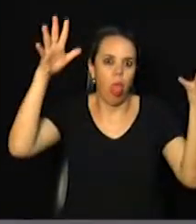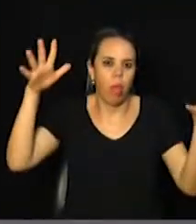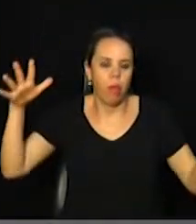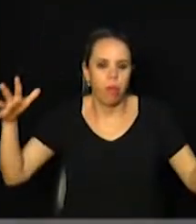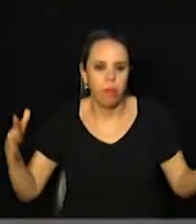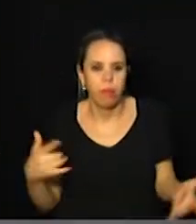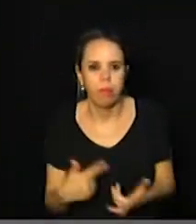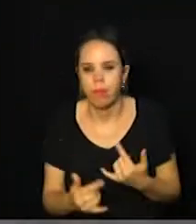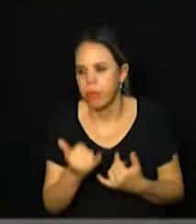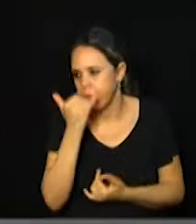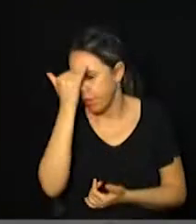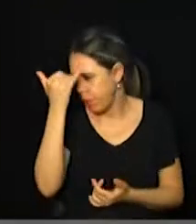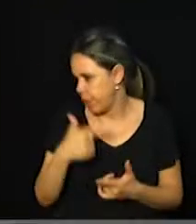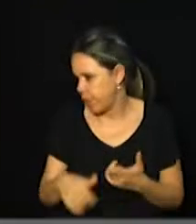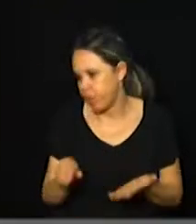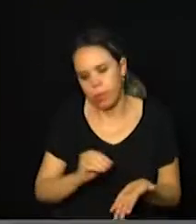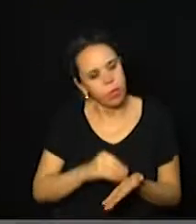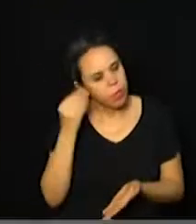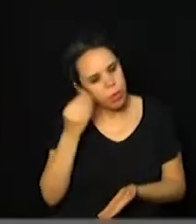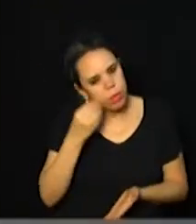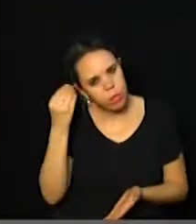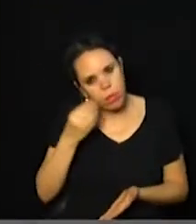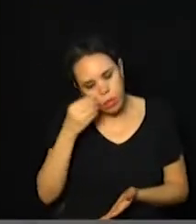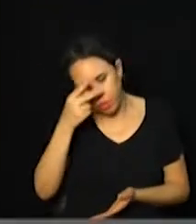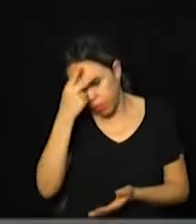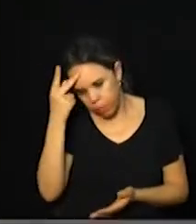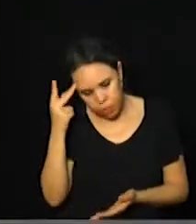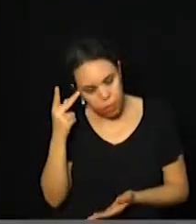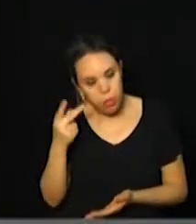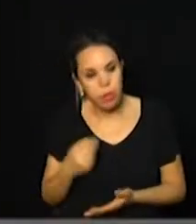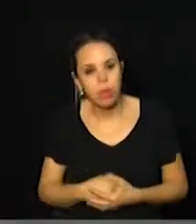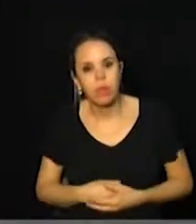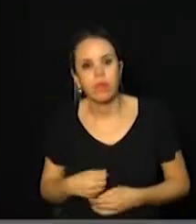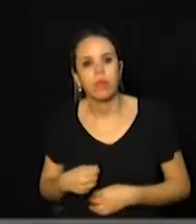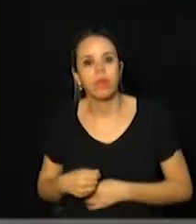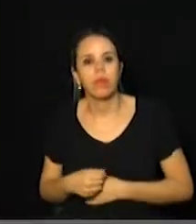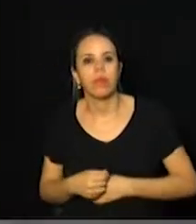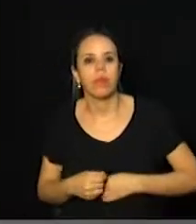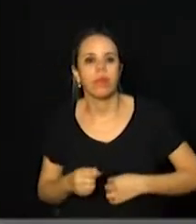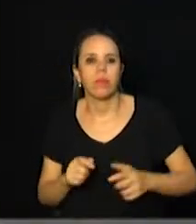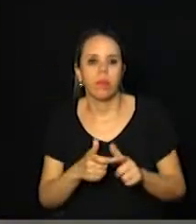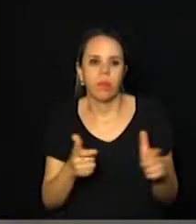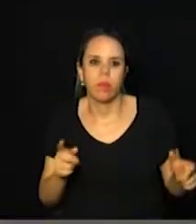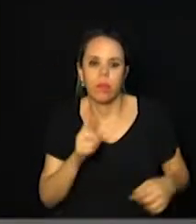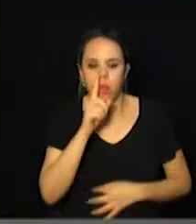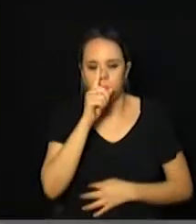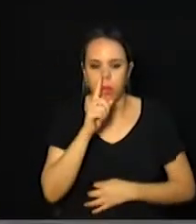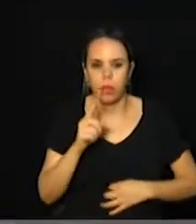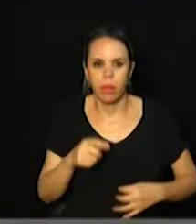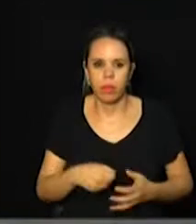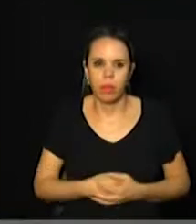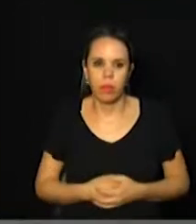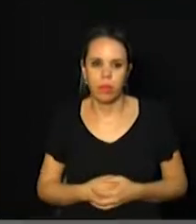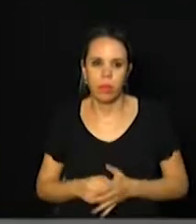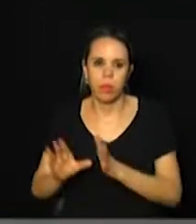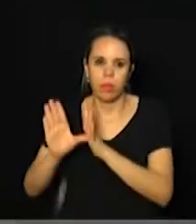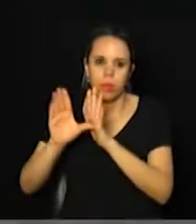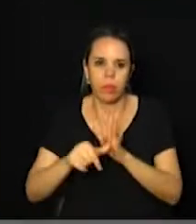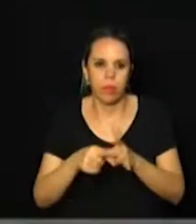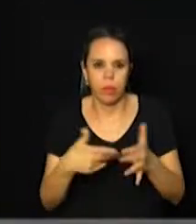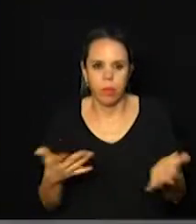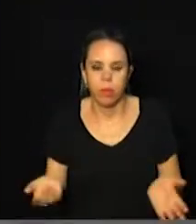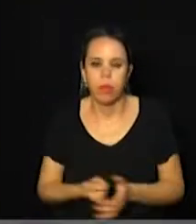amor o ponto falta de prática de usuário de manusear vai aumentar o risco de sequestro